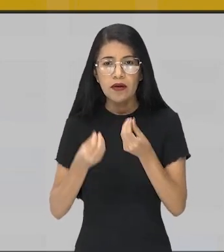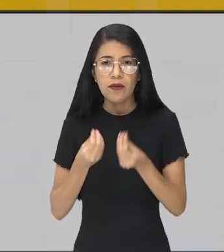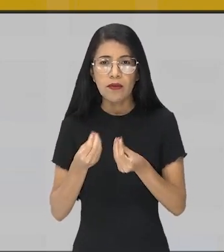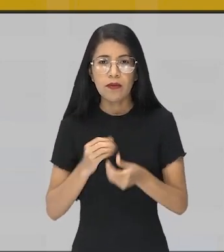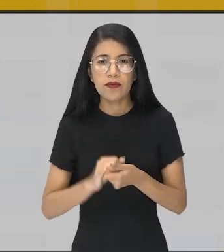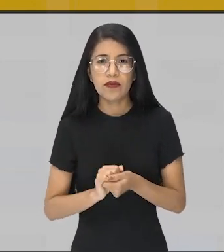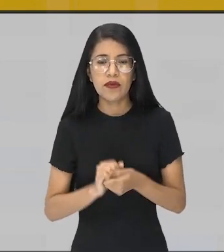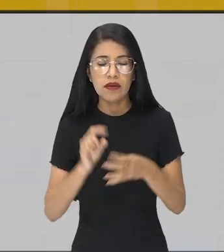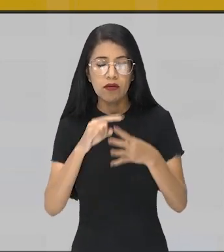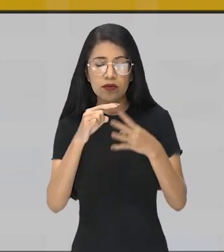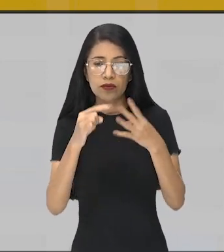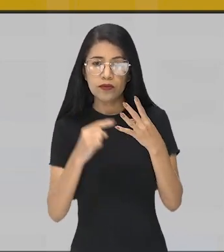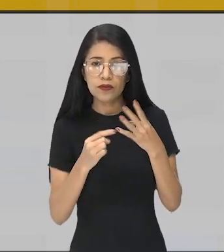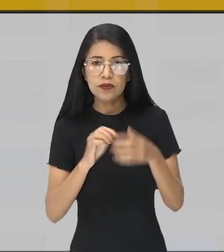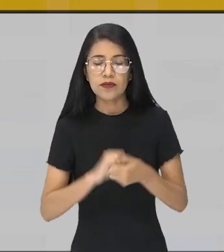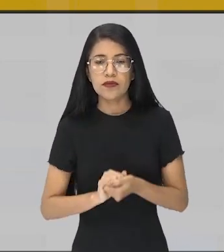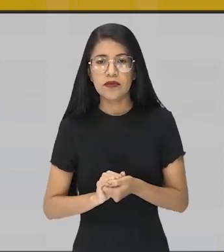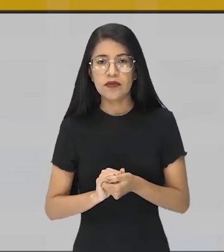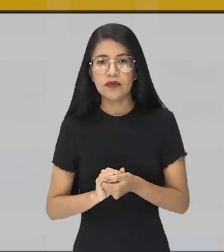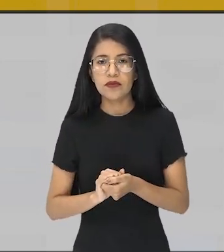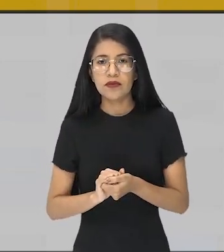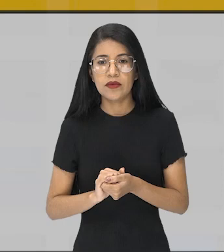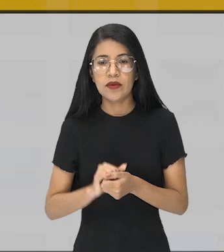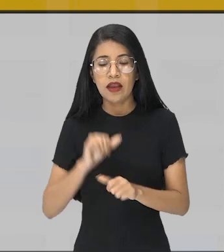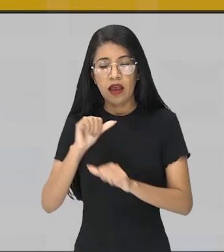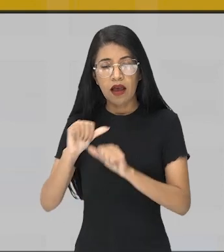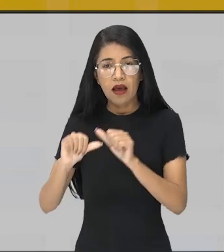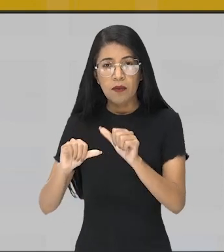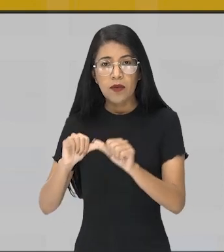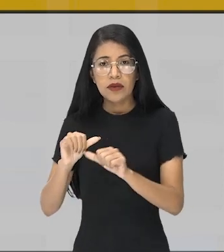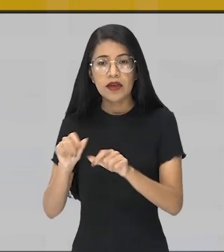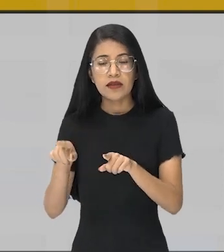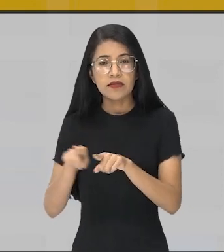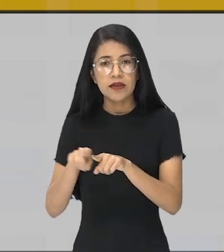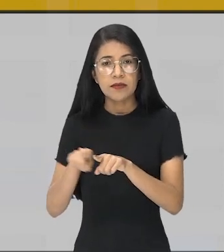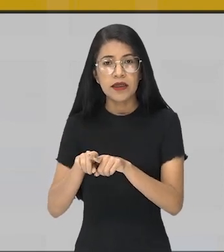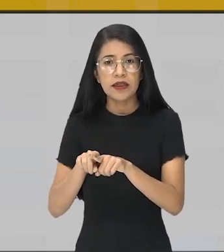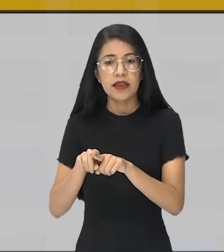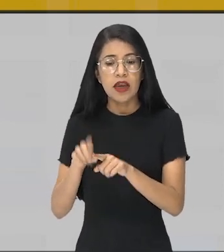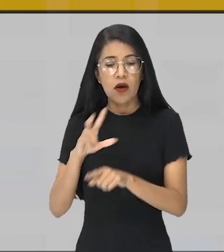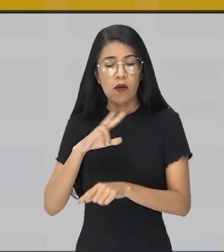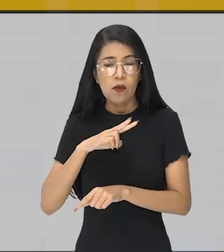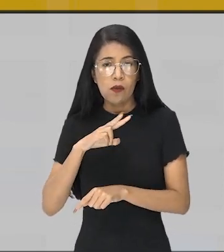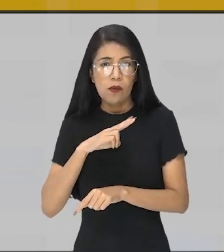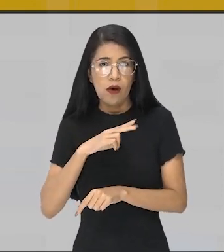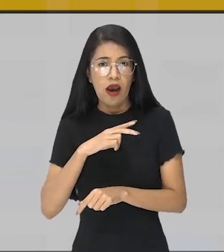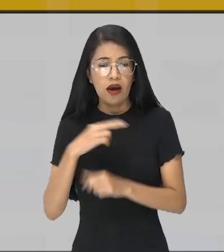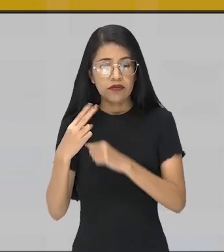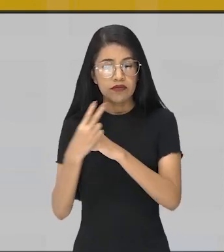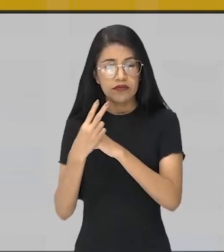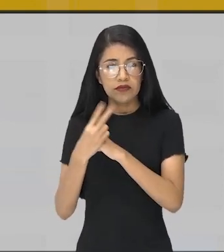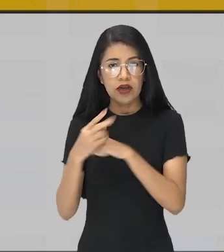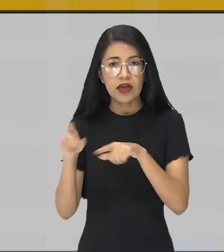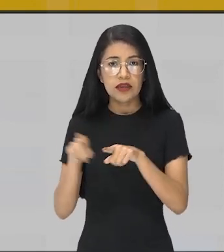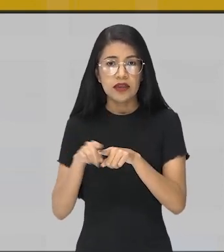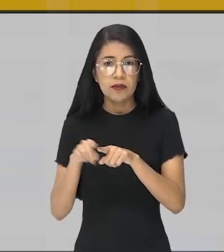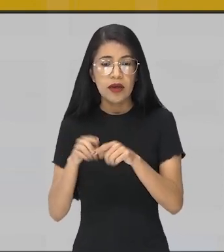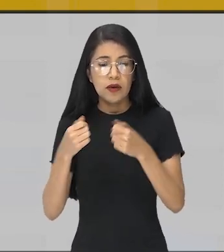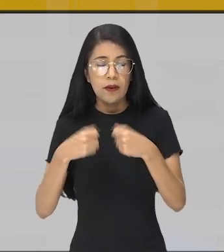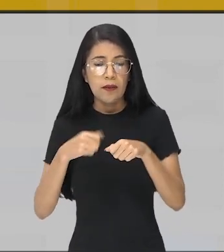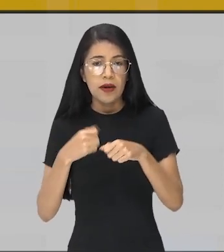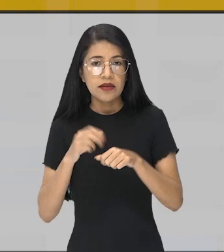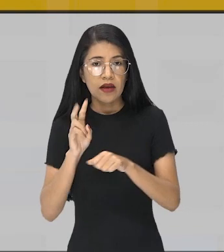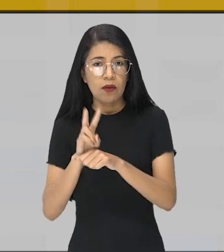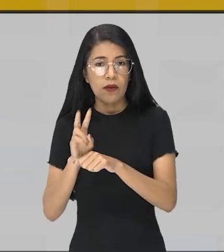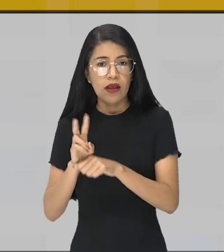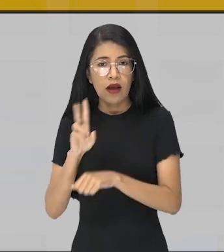várias medidas, como a educação do paciente, tanto em relação aos cuidados pessoais, quanto sobre os cuidados necessários para